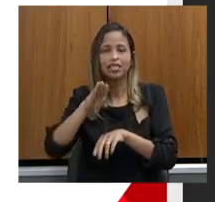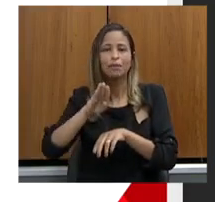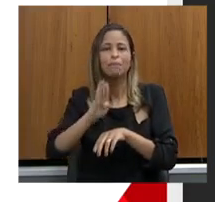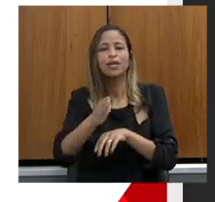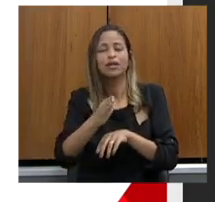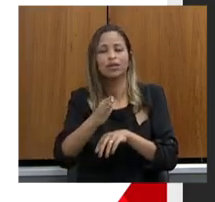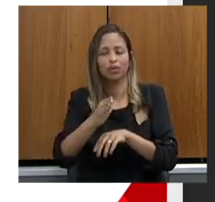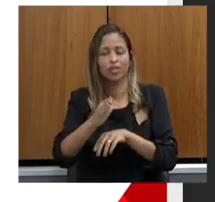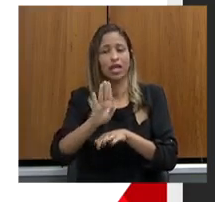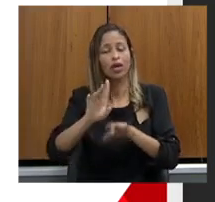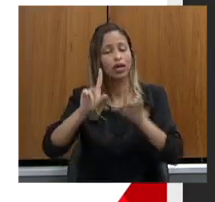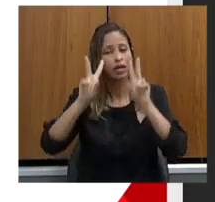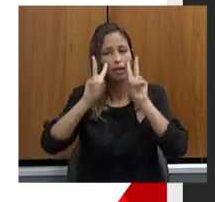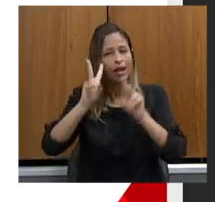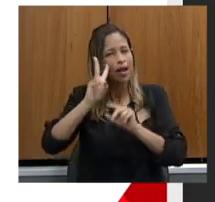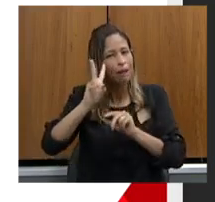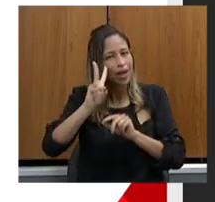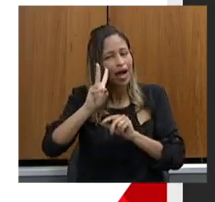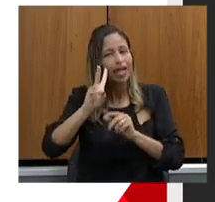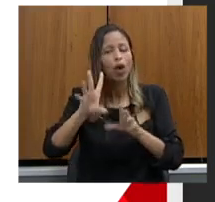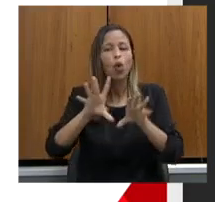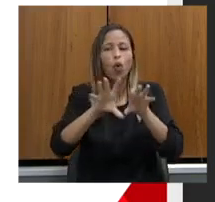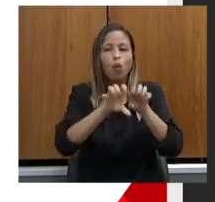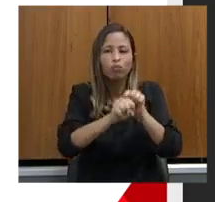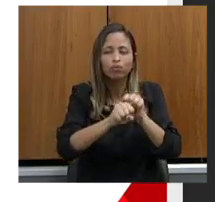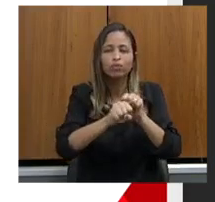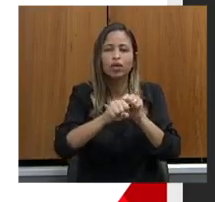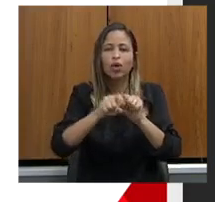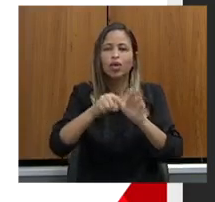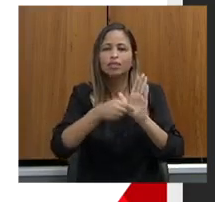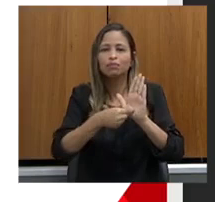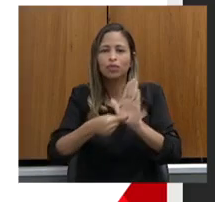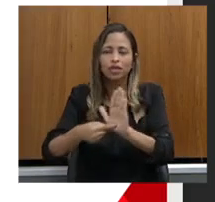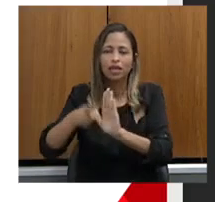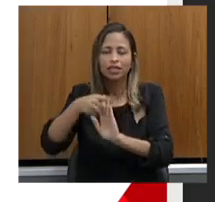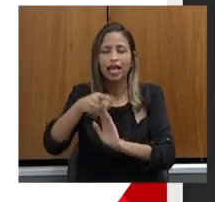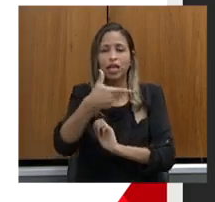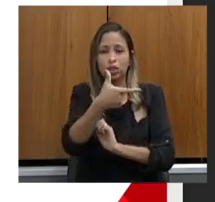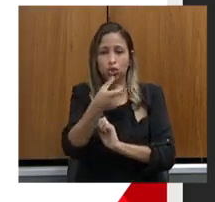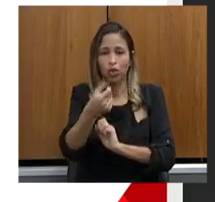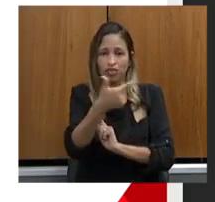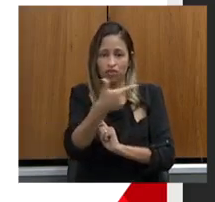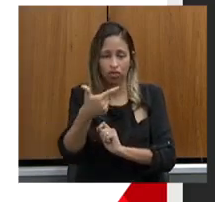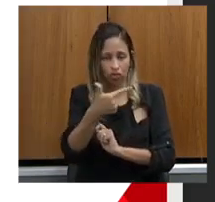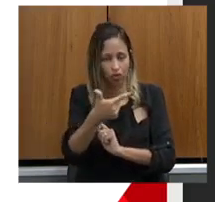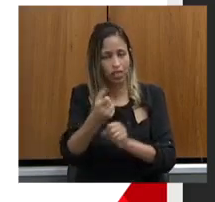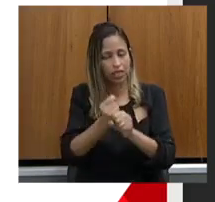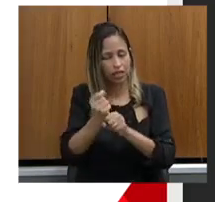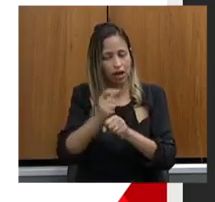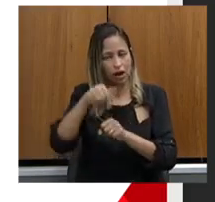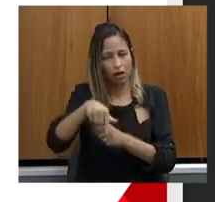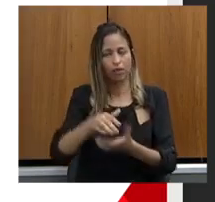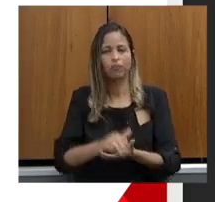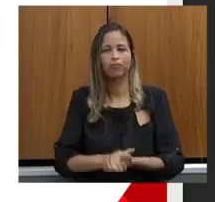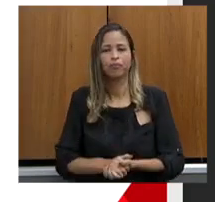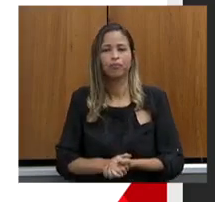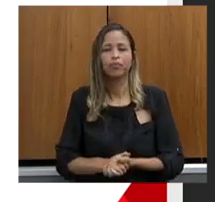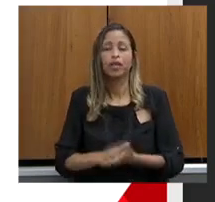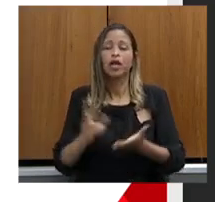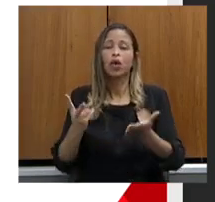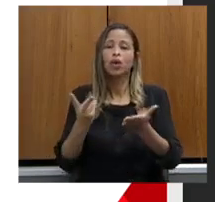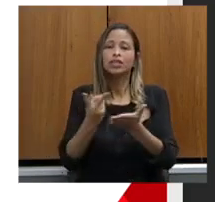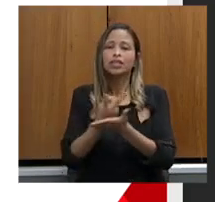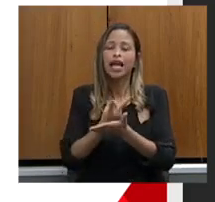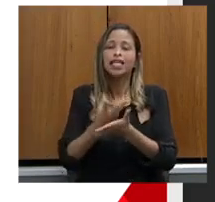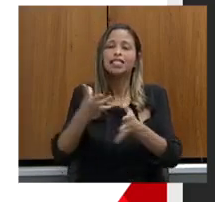eu queria ressaltar esse equilíbrio nas contas públicas que é o que estamos perseguindo e também para esse ano de 2022 porque o equilíbrio